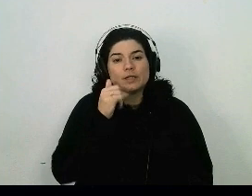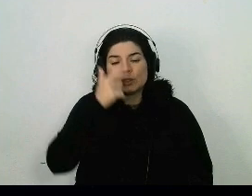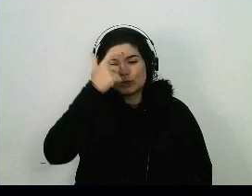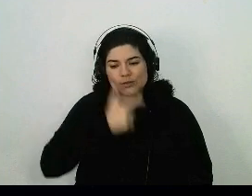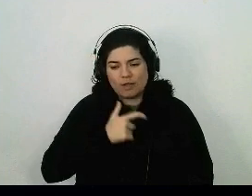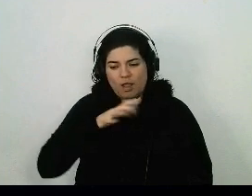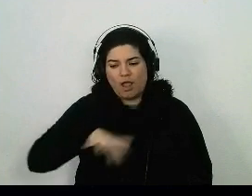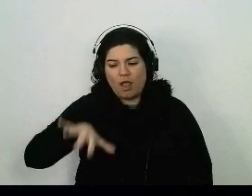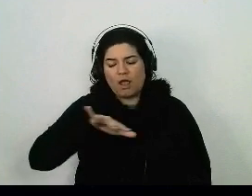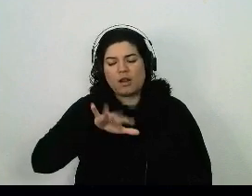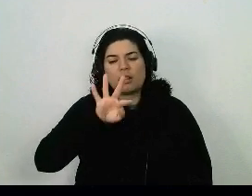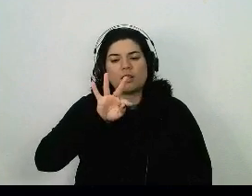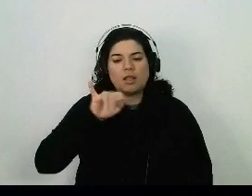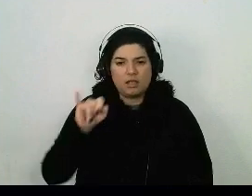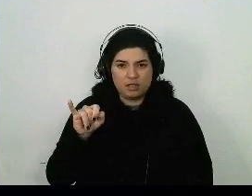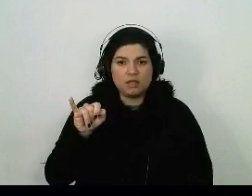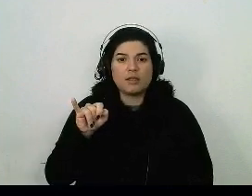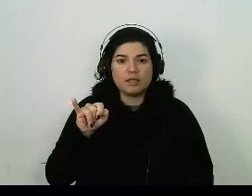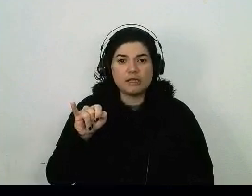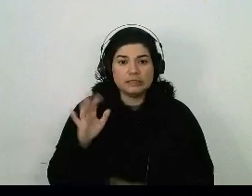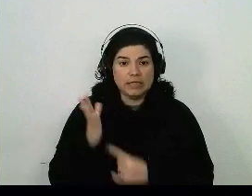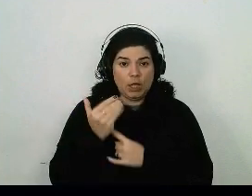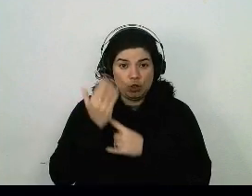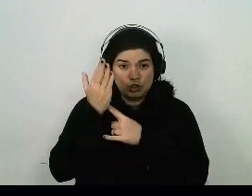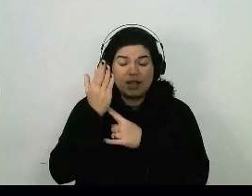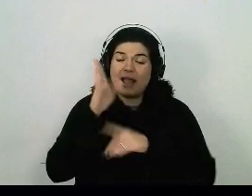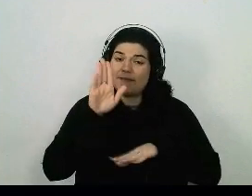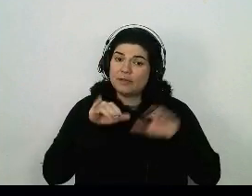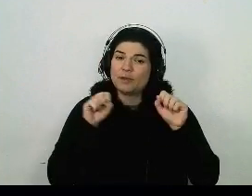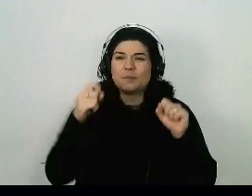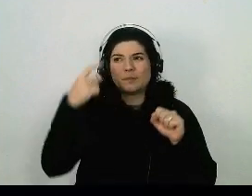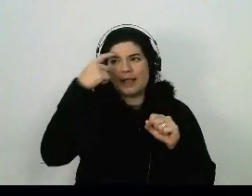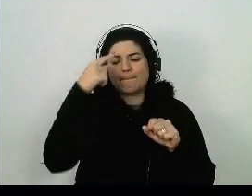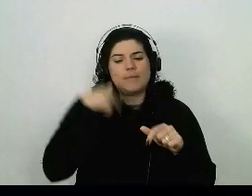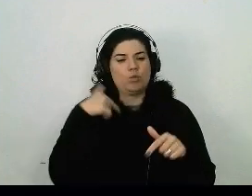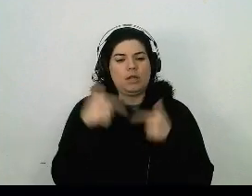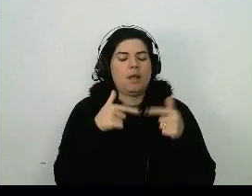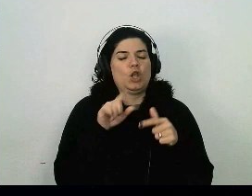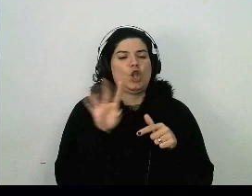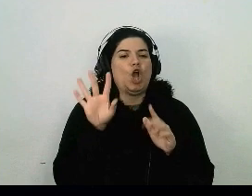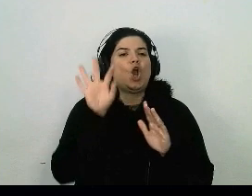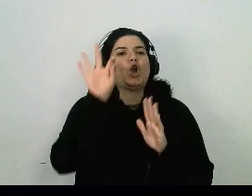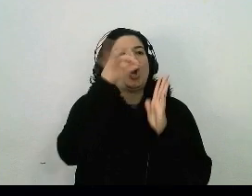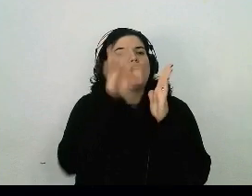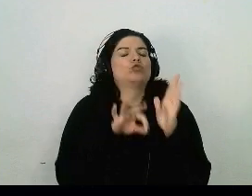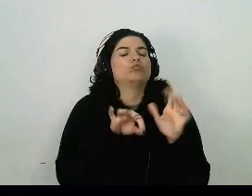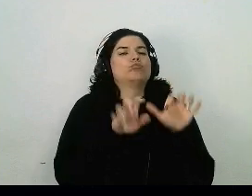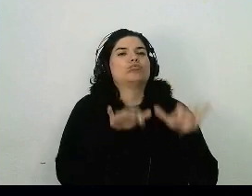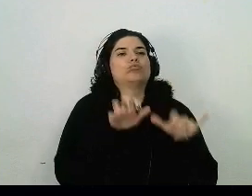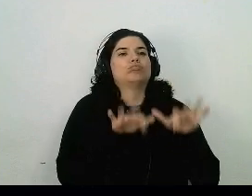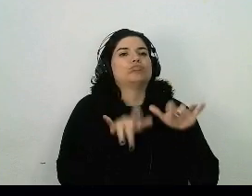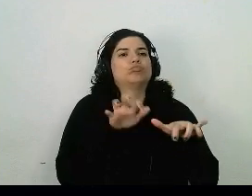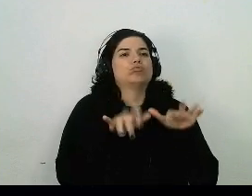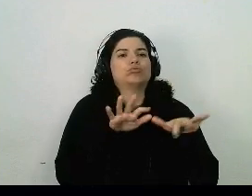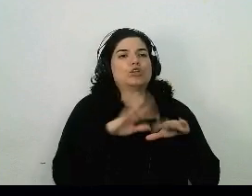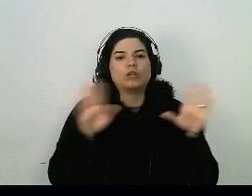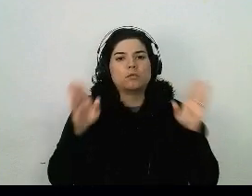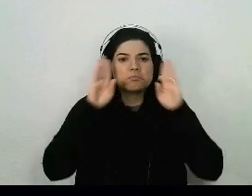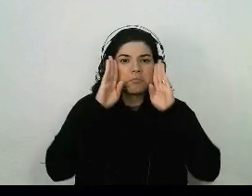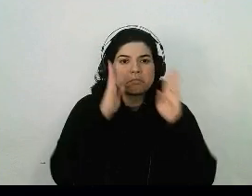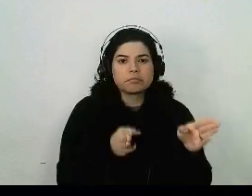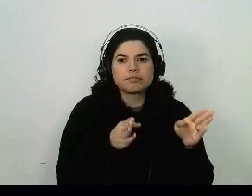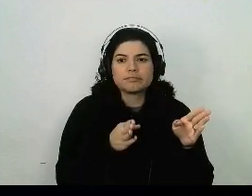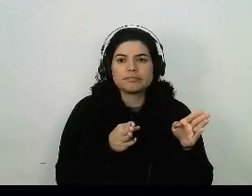a gente cai muito nessa armadilha que meu negócio aqui é produzir código e vamos produzir código eu vou lá para o stake over Flow agora tem